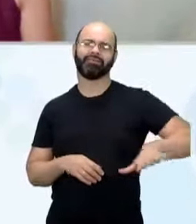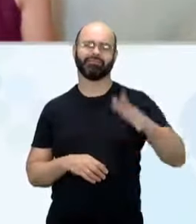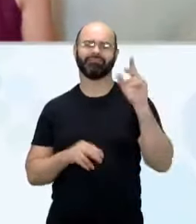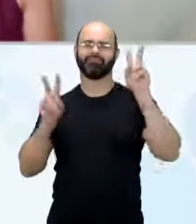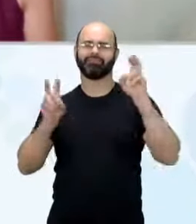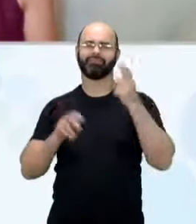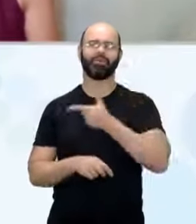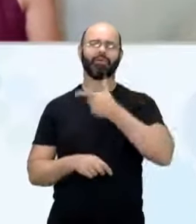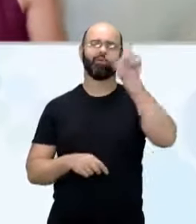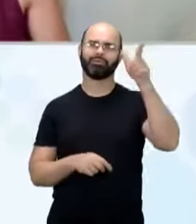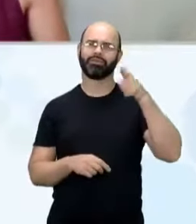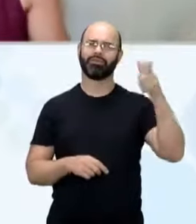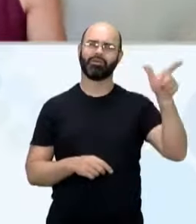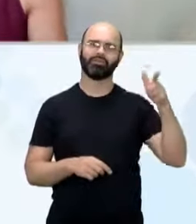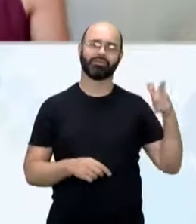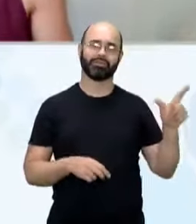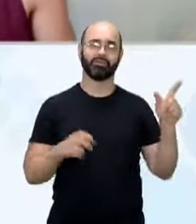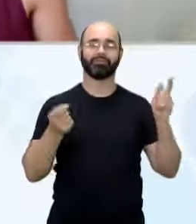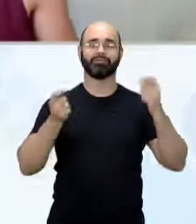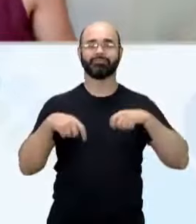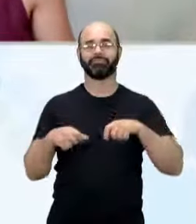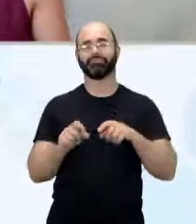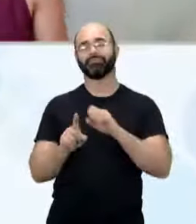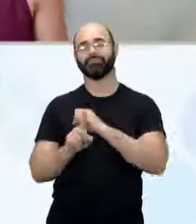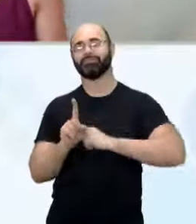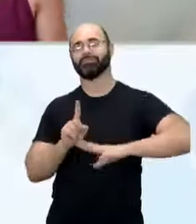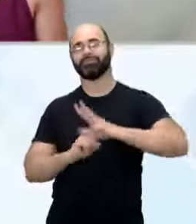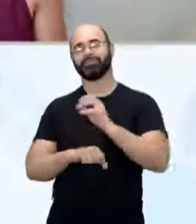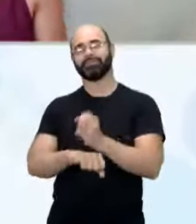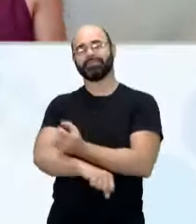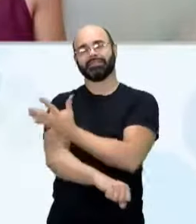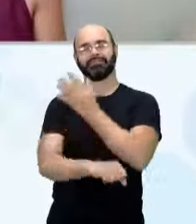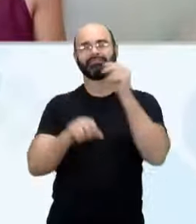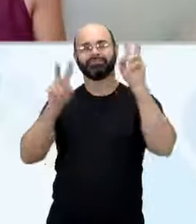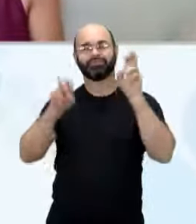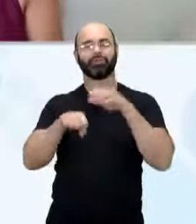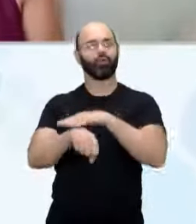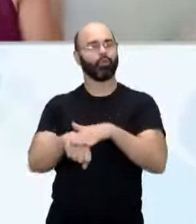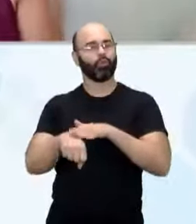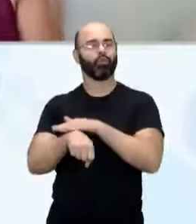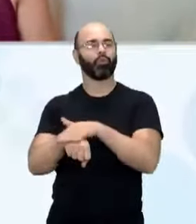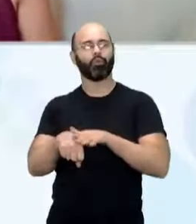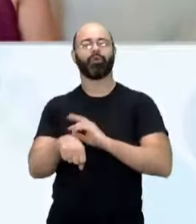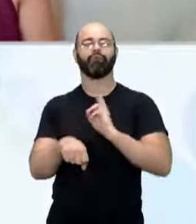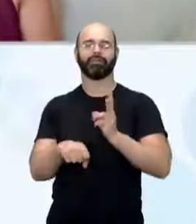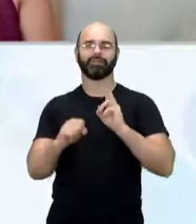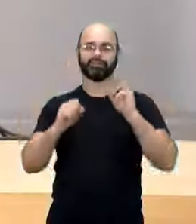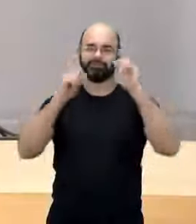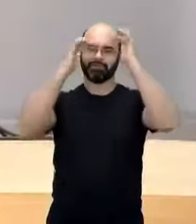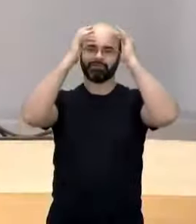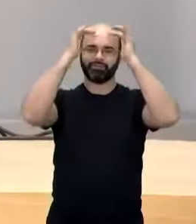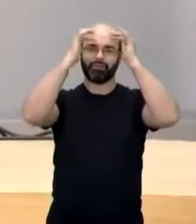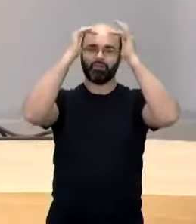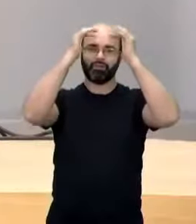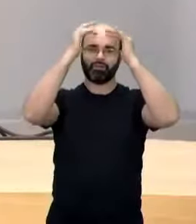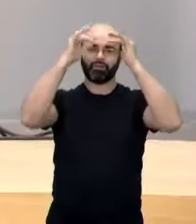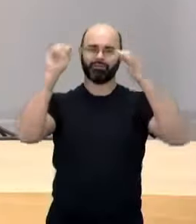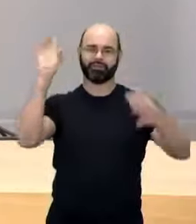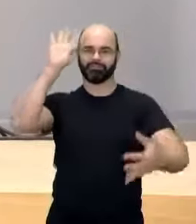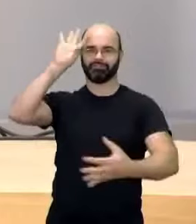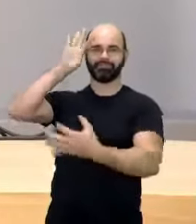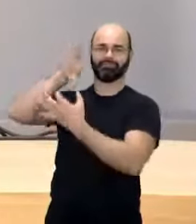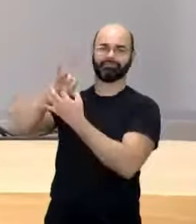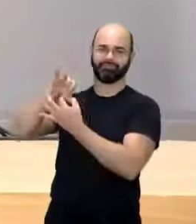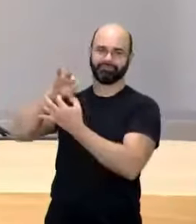temáticas, falando sobre as competências socioemocional, né, aliadas ao cognitivo, em busca cada